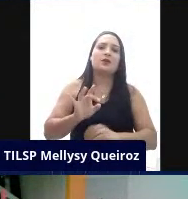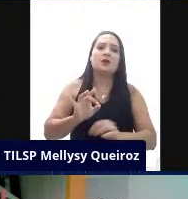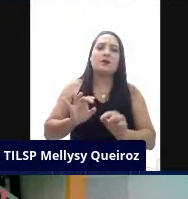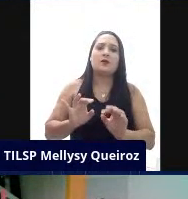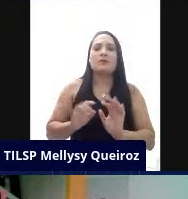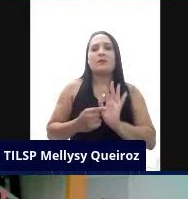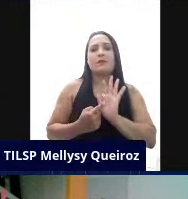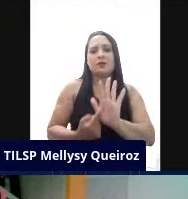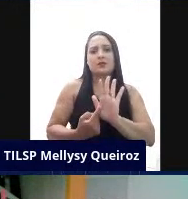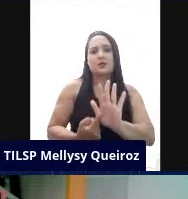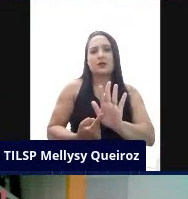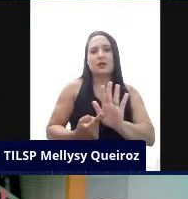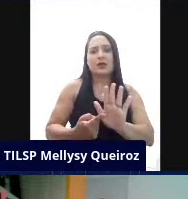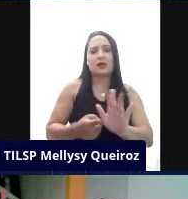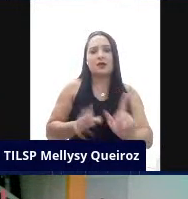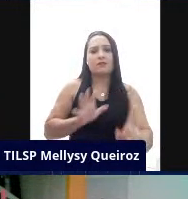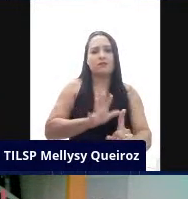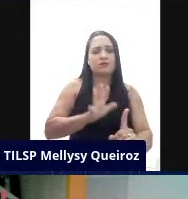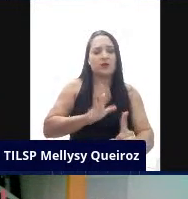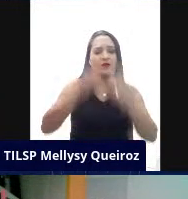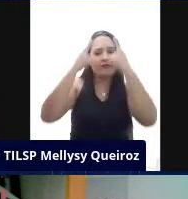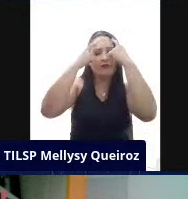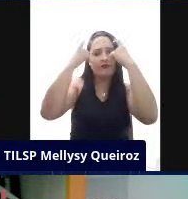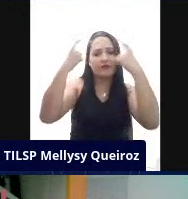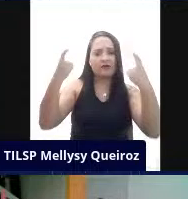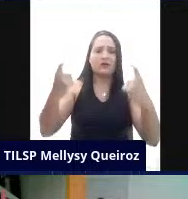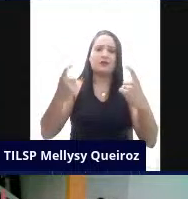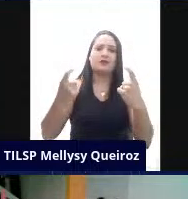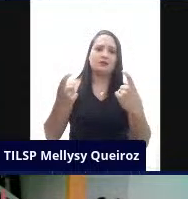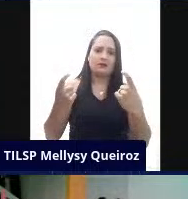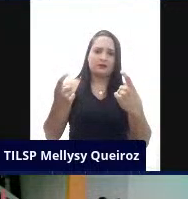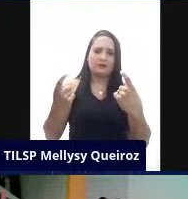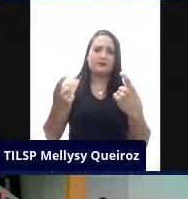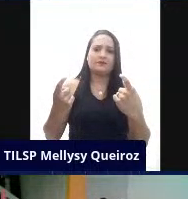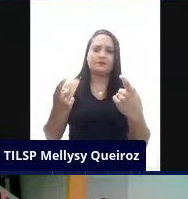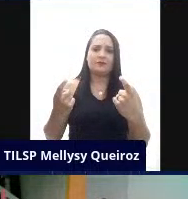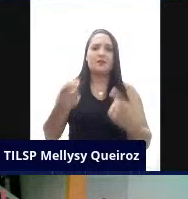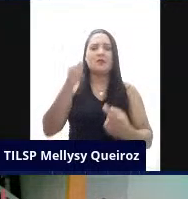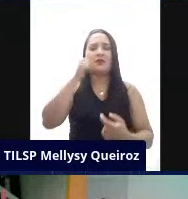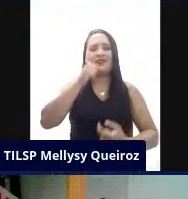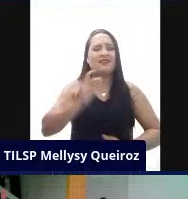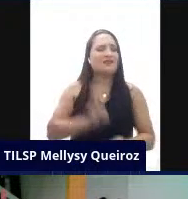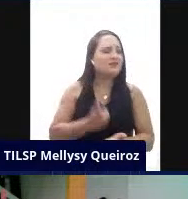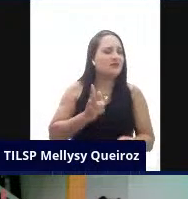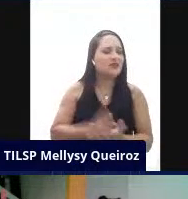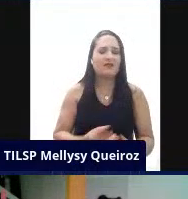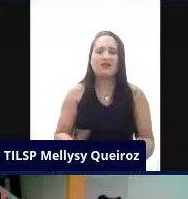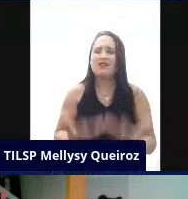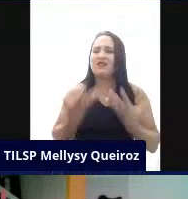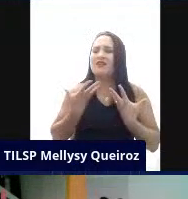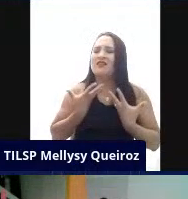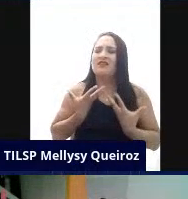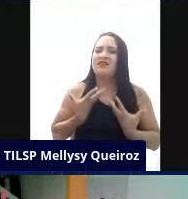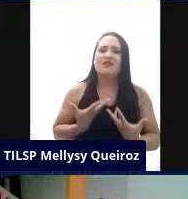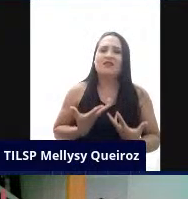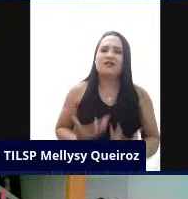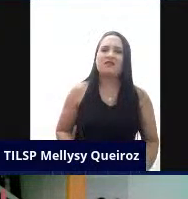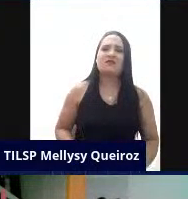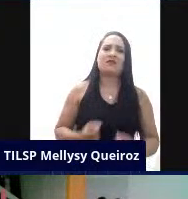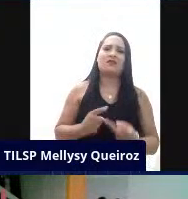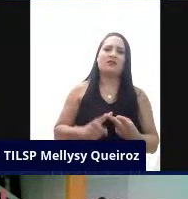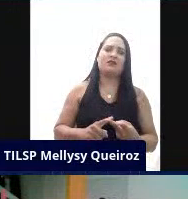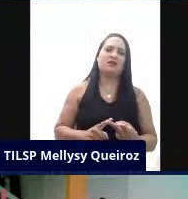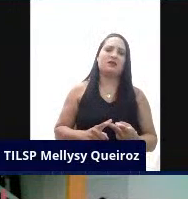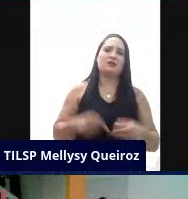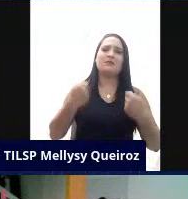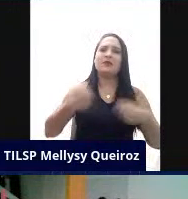exatamente, a gente não deve achar normal estar sempre cansada, precisar no mesmo dia lidar com mil tarefas ao mesmo